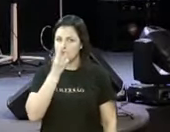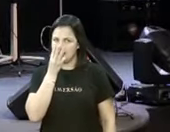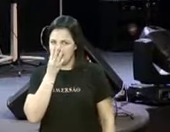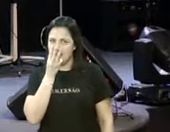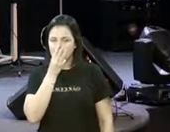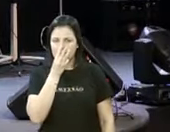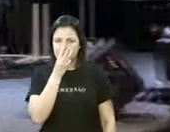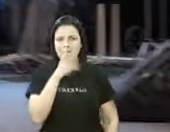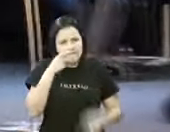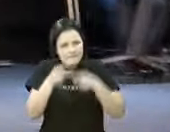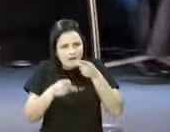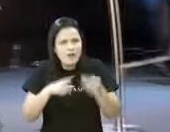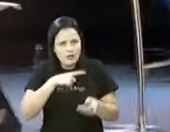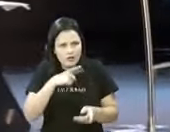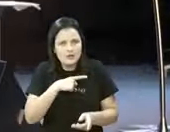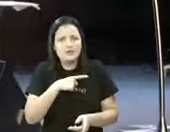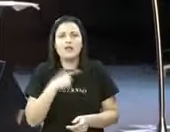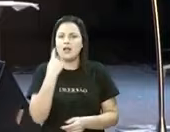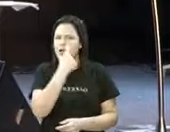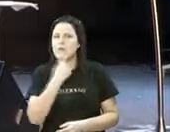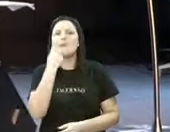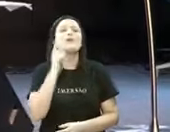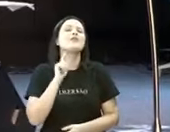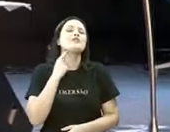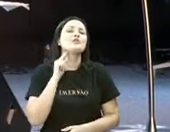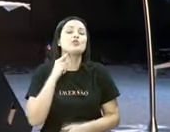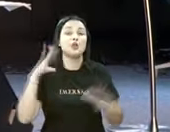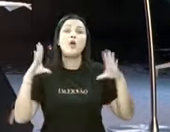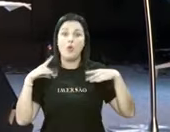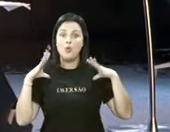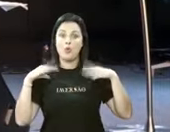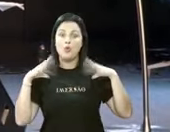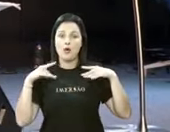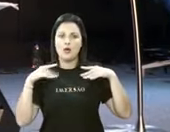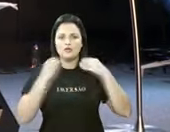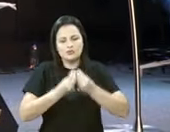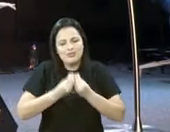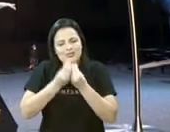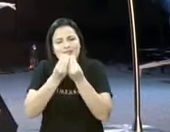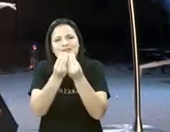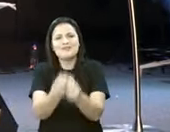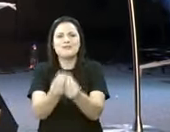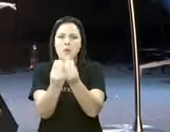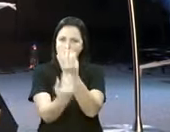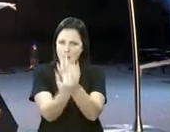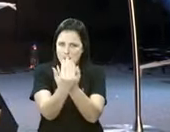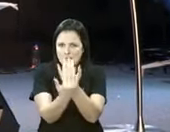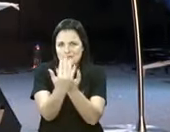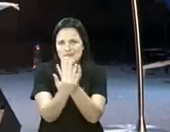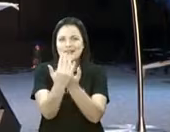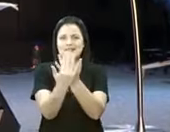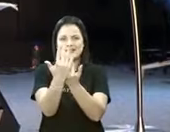A brasa não é para a área que ele é forte. A brasa é para a área que ele é fraco. Faz uma cara